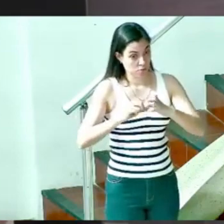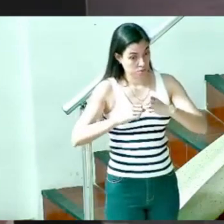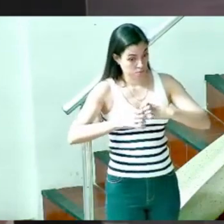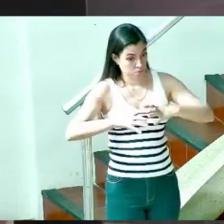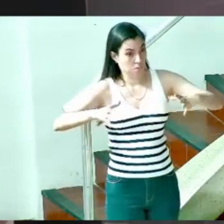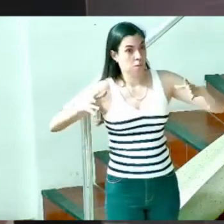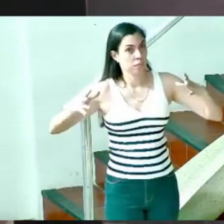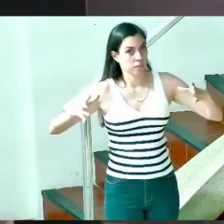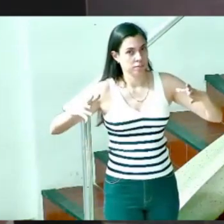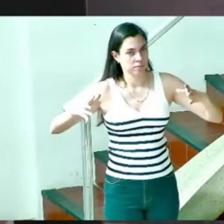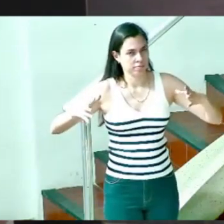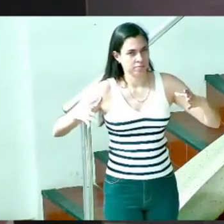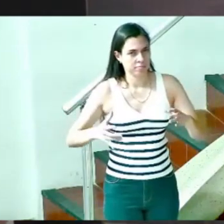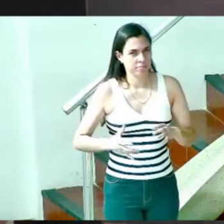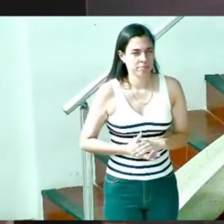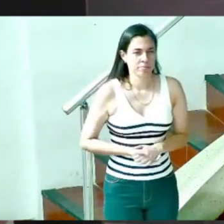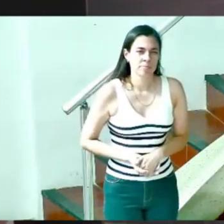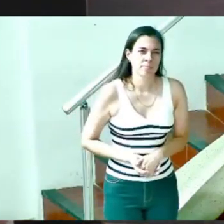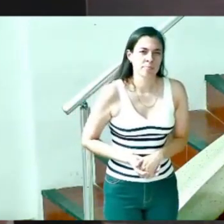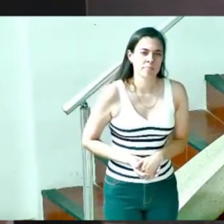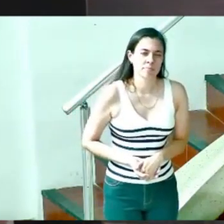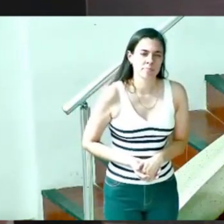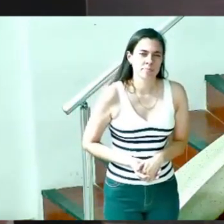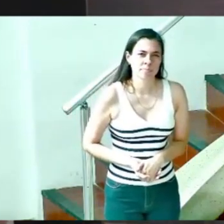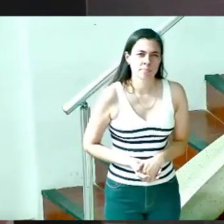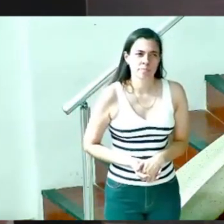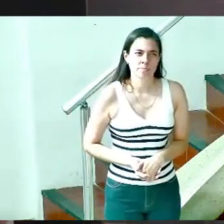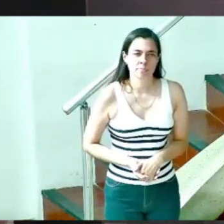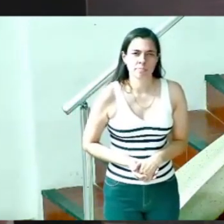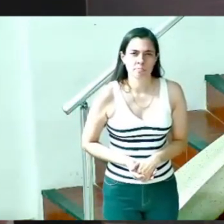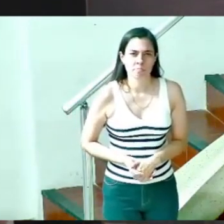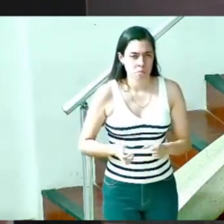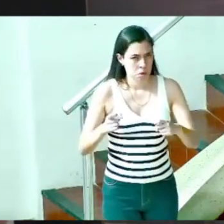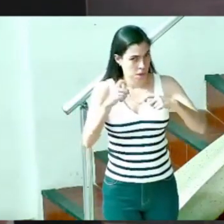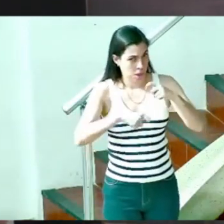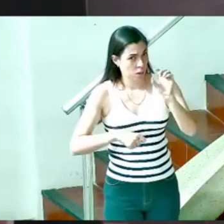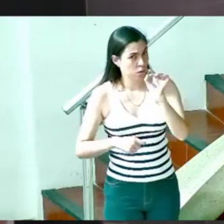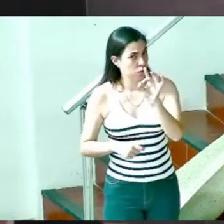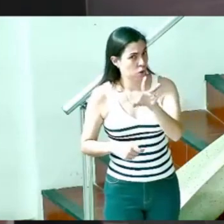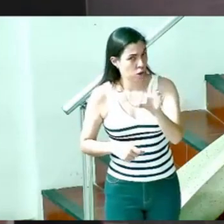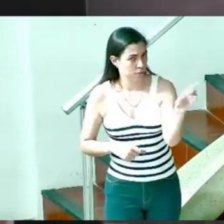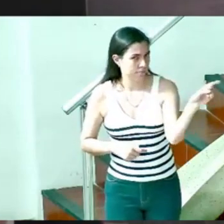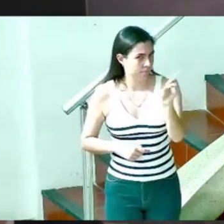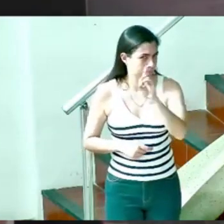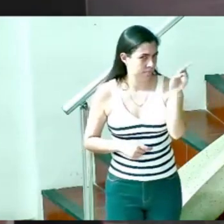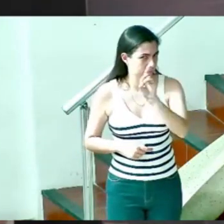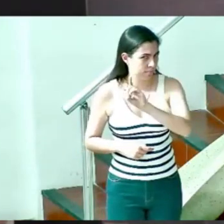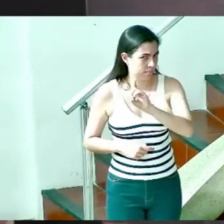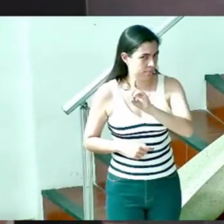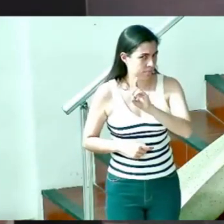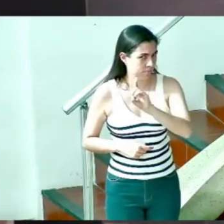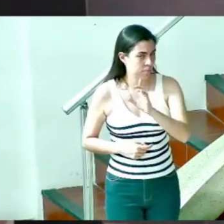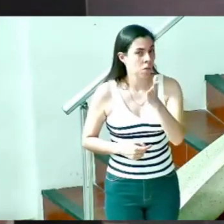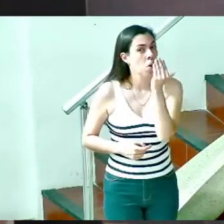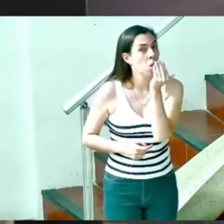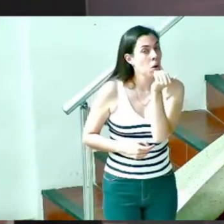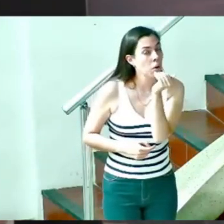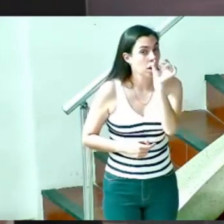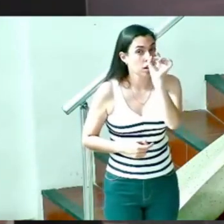utiliza no nosso dia a dia, aplicando às questões alimentares. Não. A tentação nos leva a